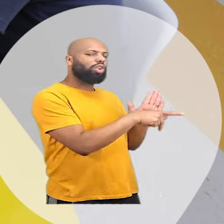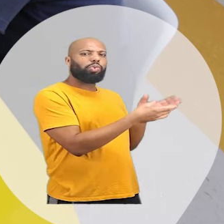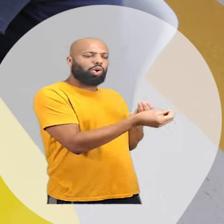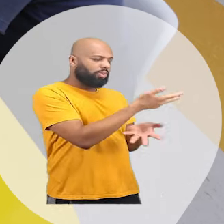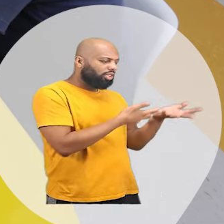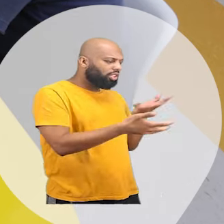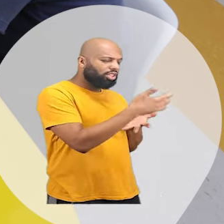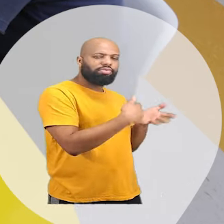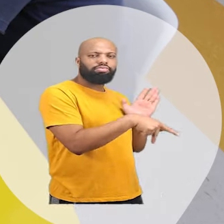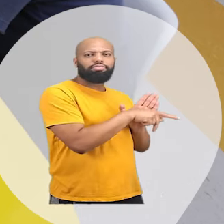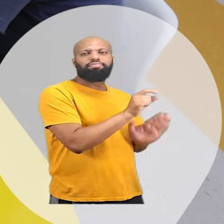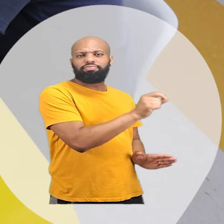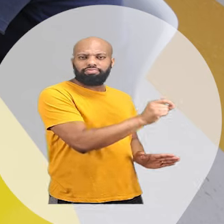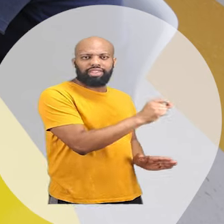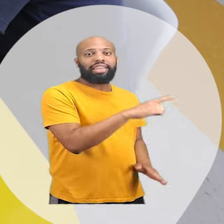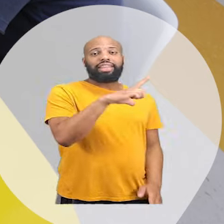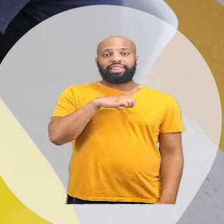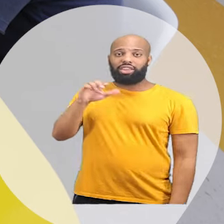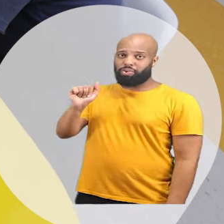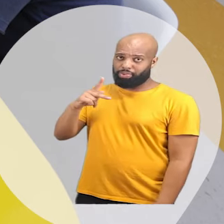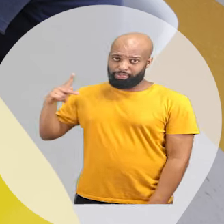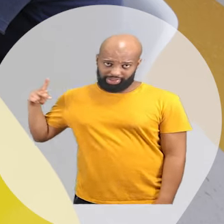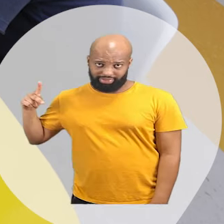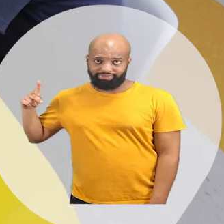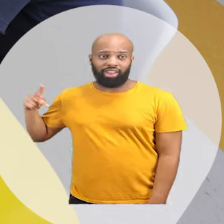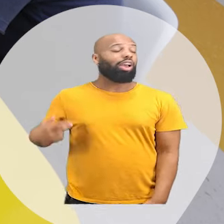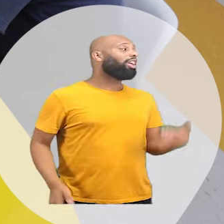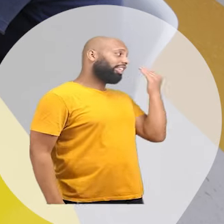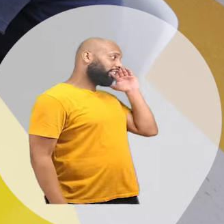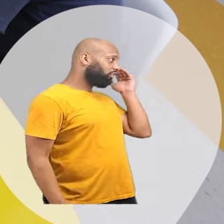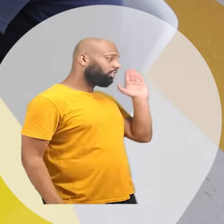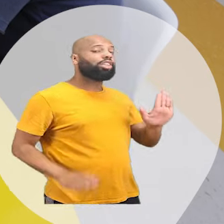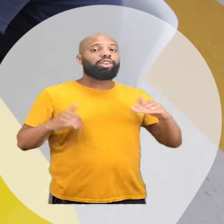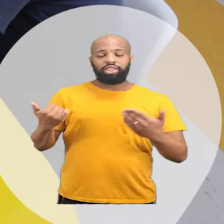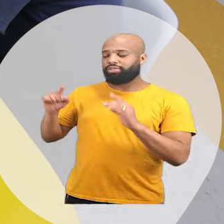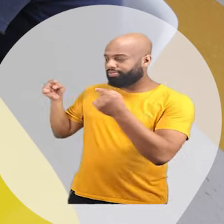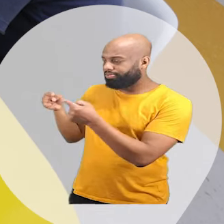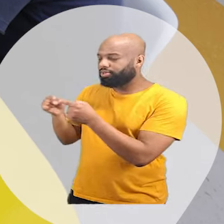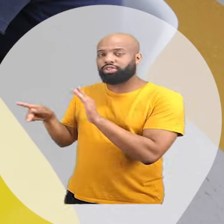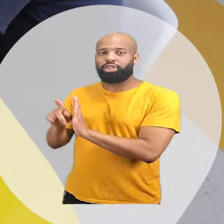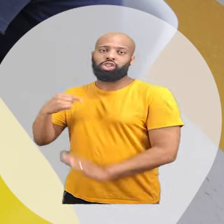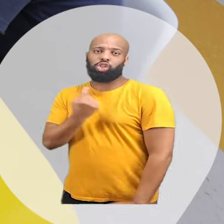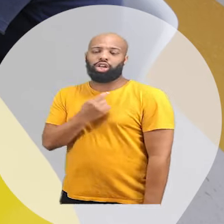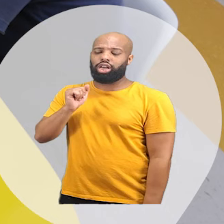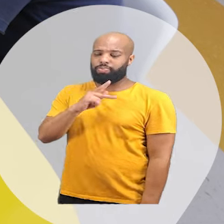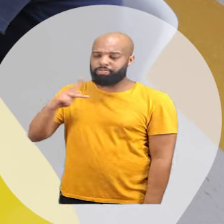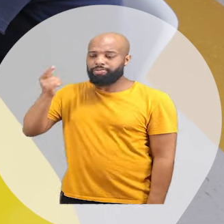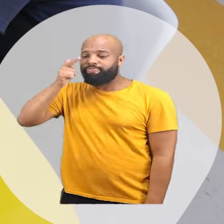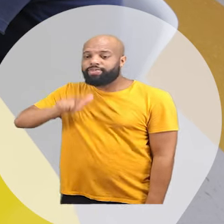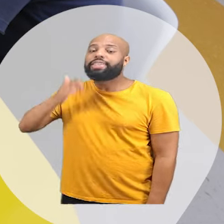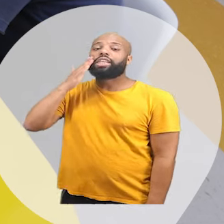ali do Diálogo como os próprios a gente tem um aplicativo né E daí de acordo com o nosso aplicativo